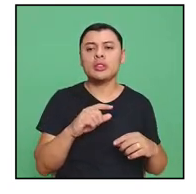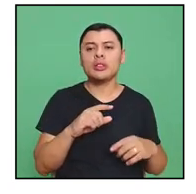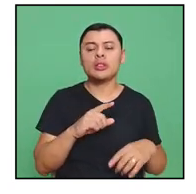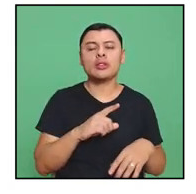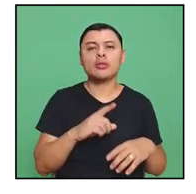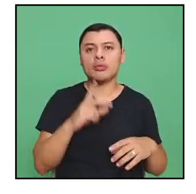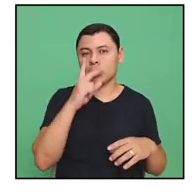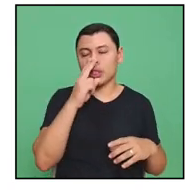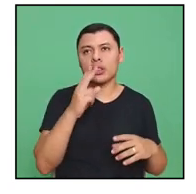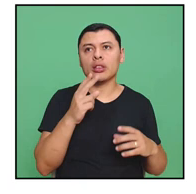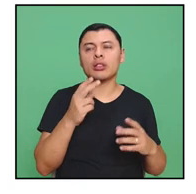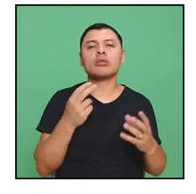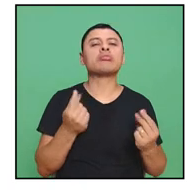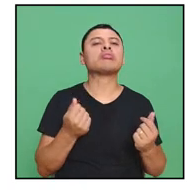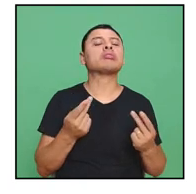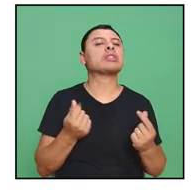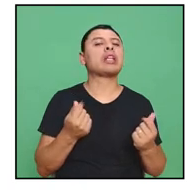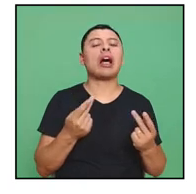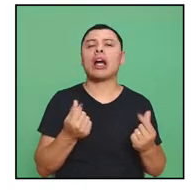muito nada, assim,